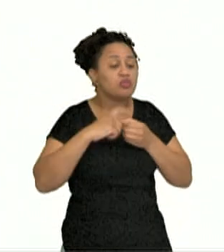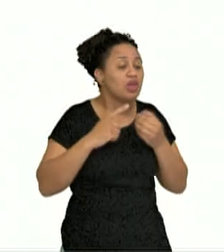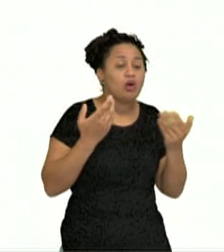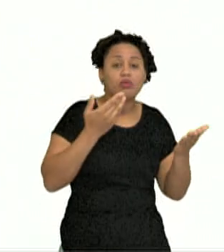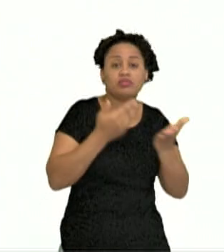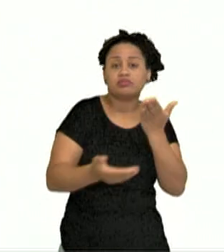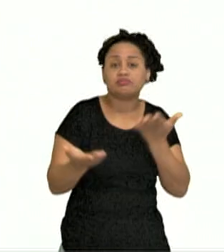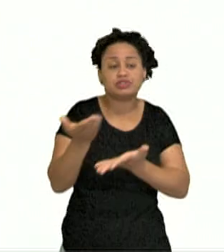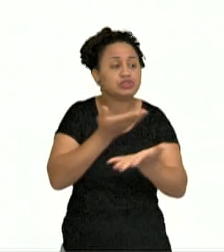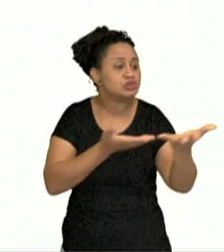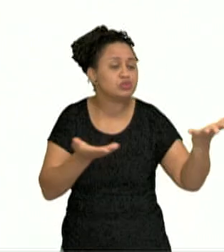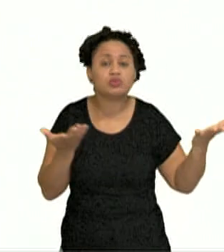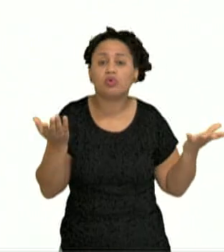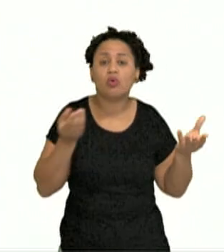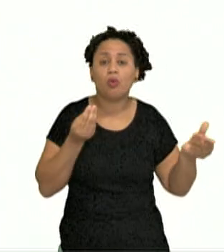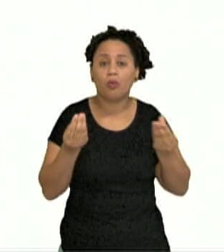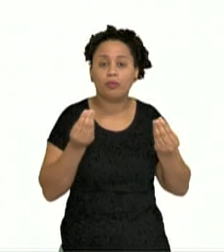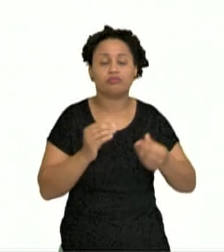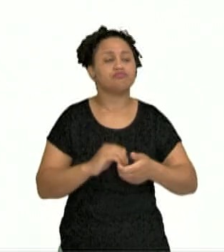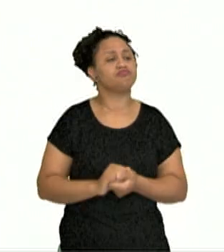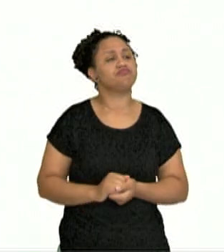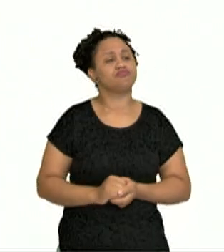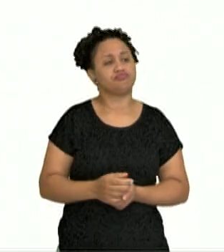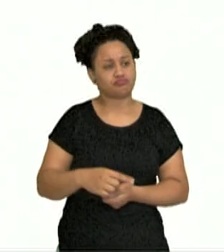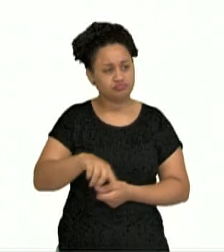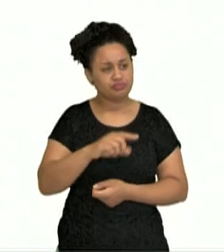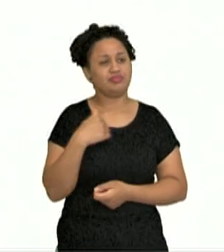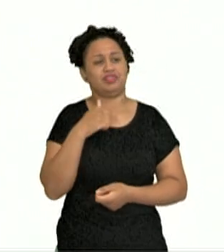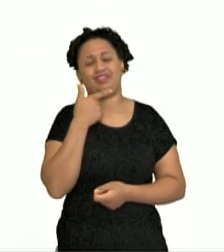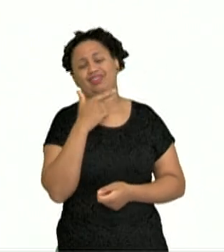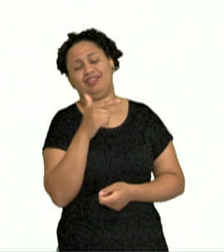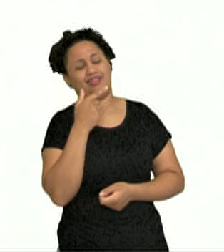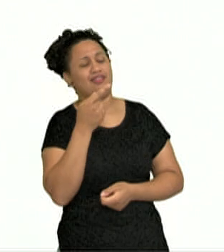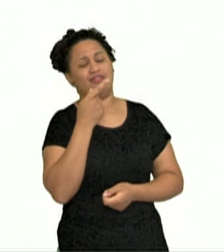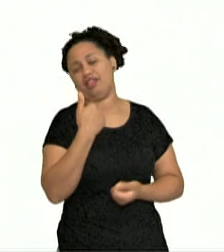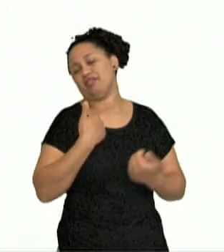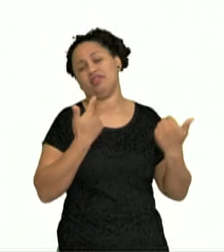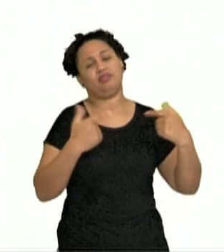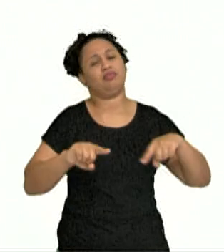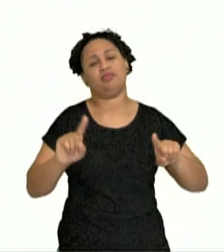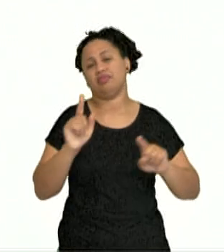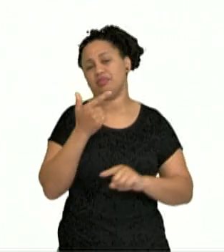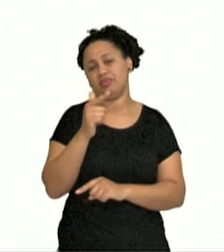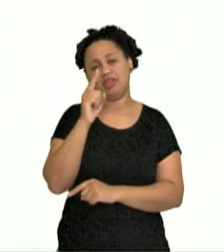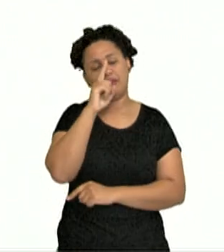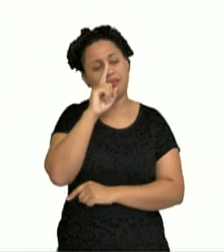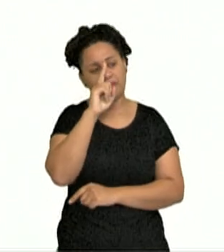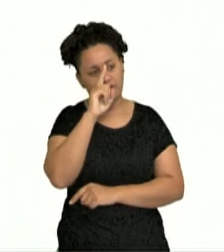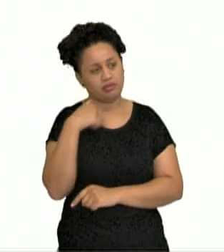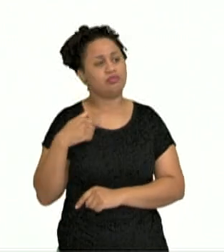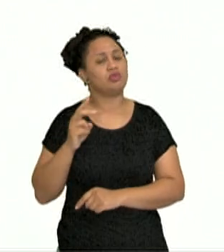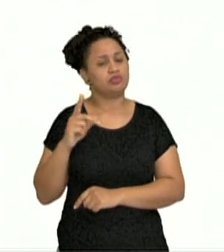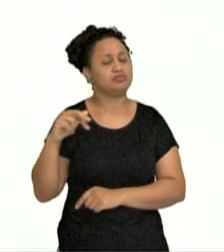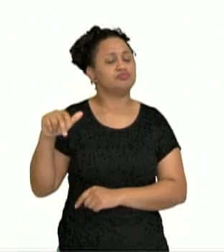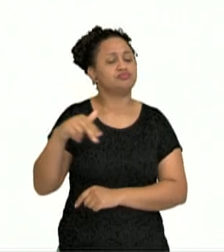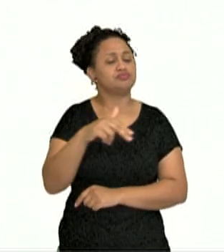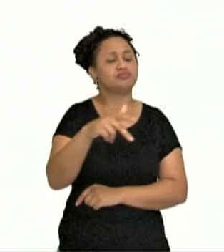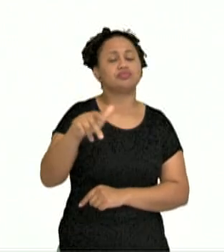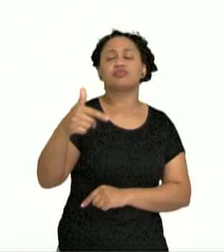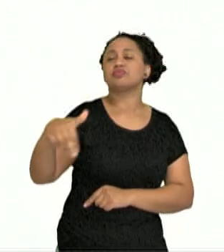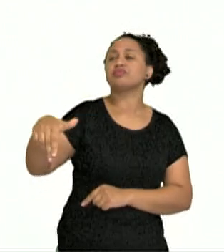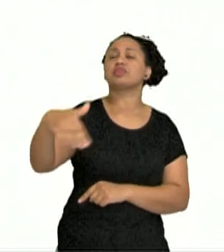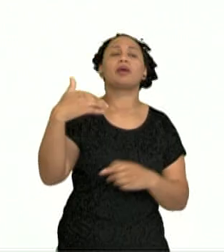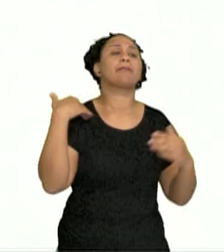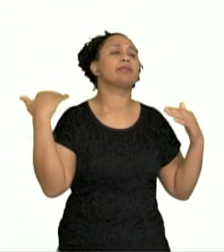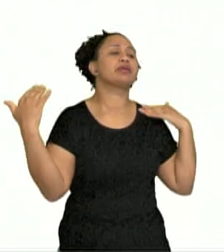por aí. Eles riam-se e diziam que não havia perigo. Continuavam a dar grandes